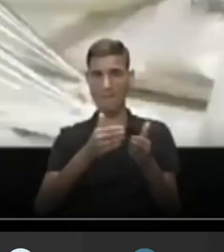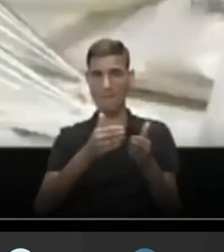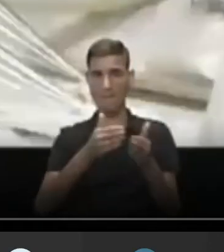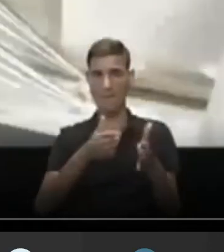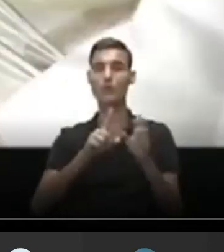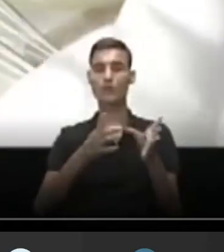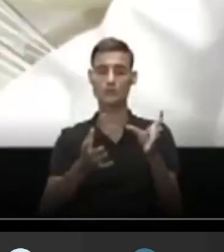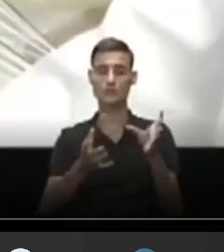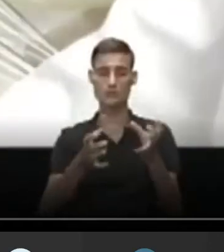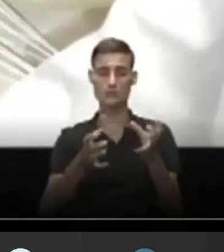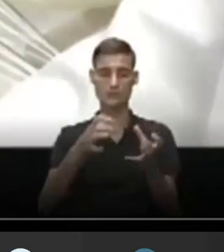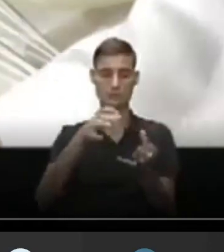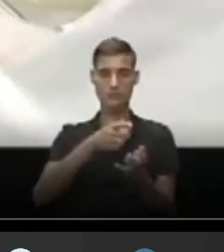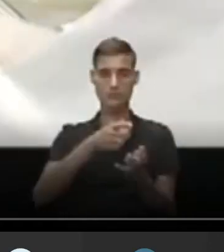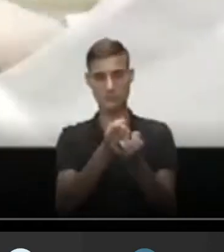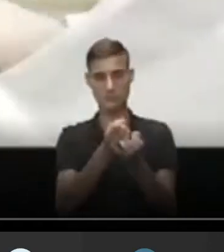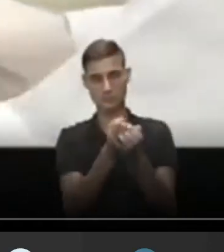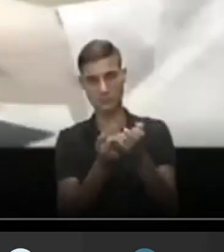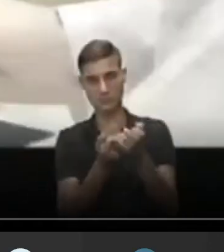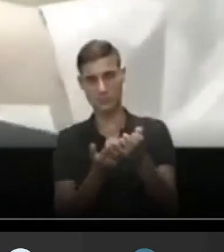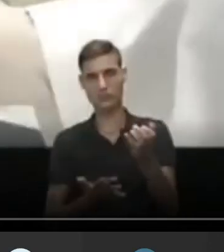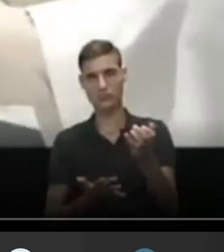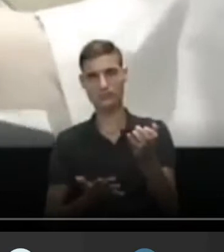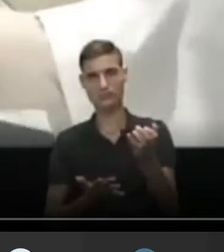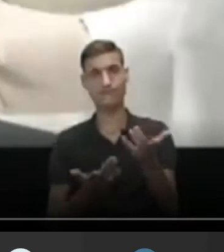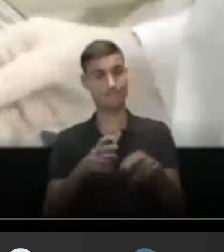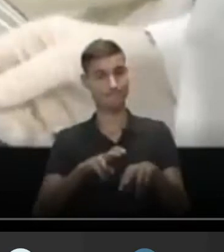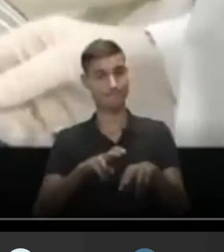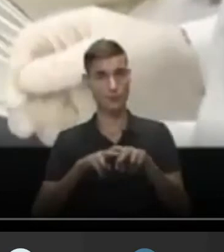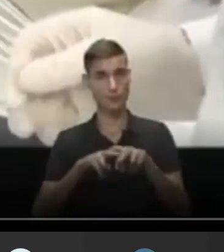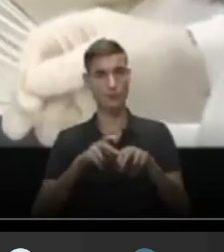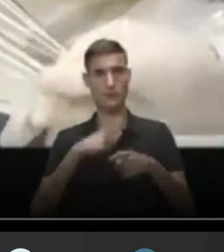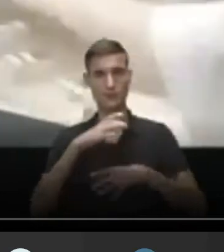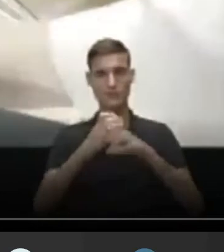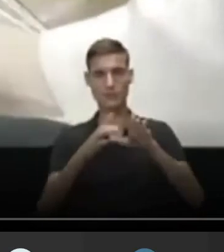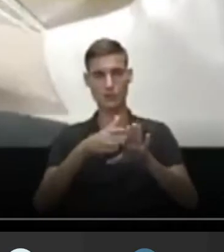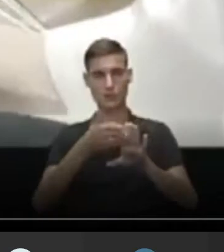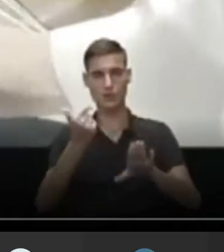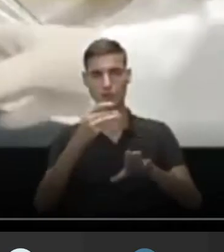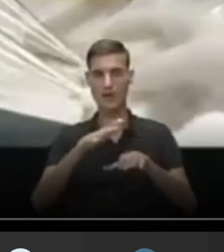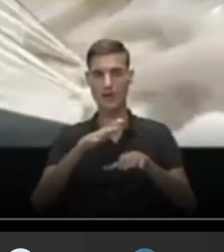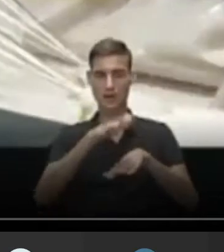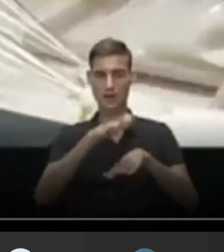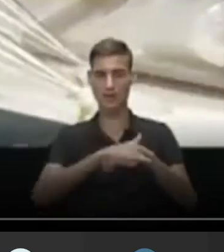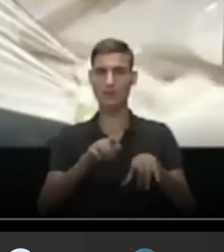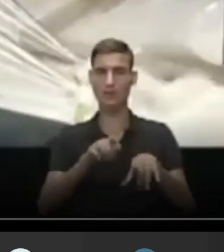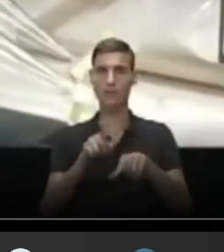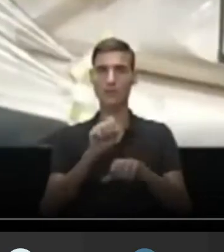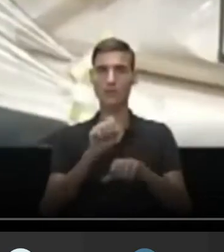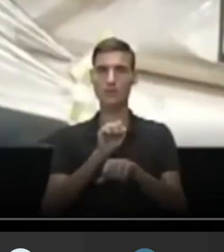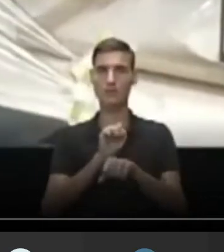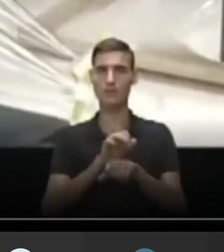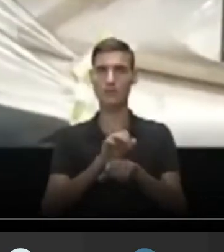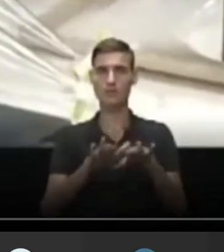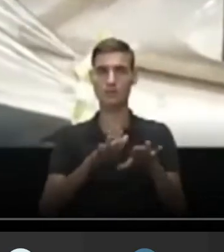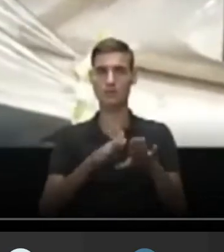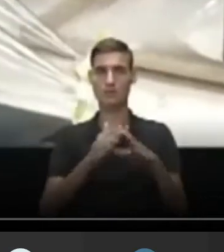já vê a separação dessas duas substâncias. Né? A